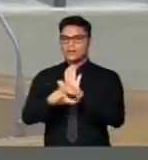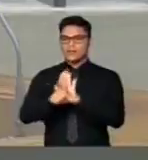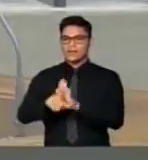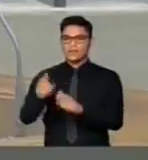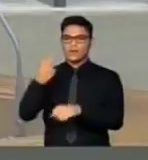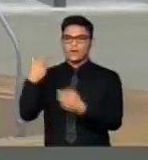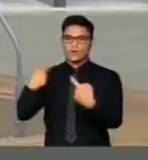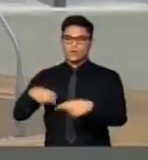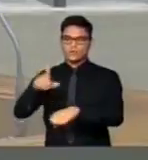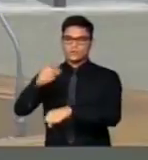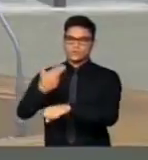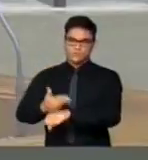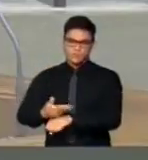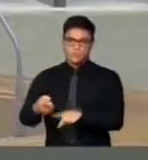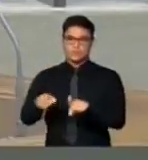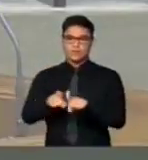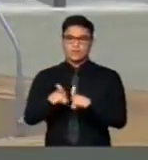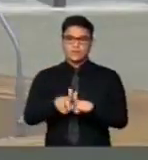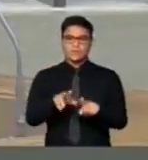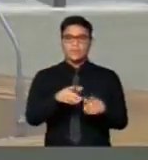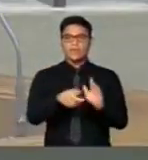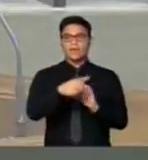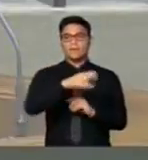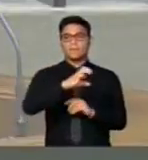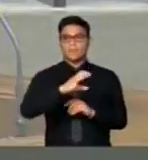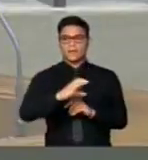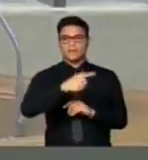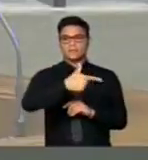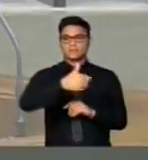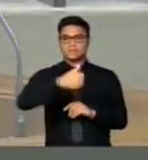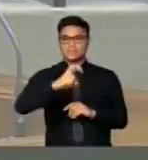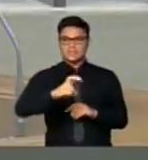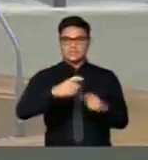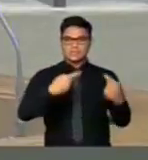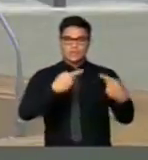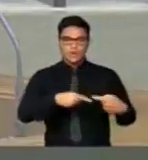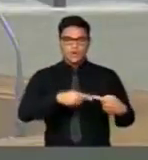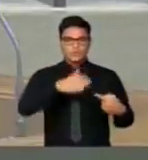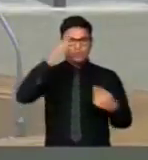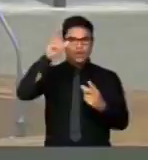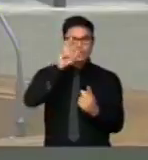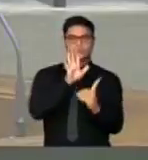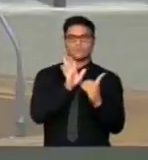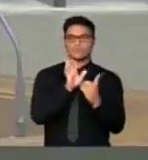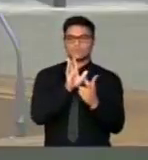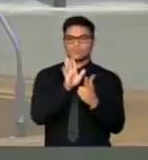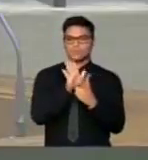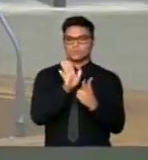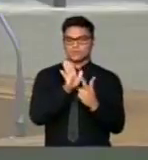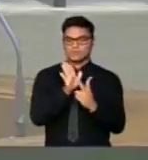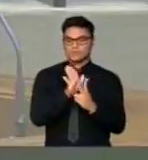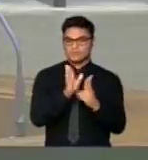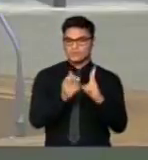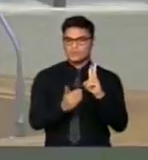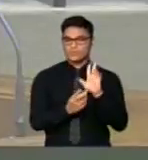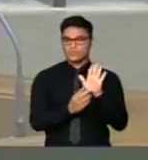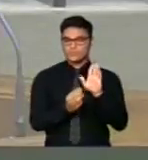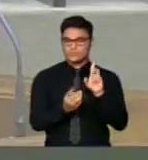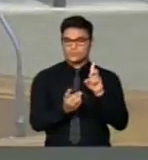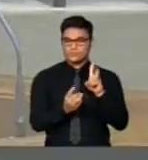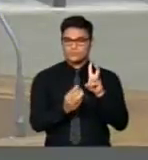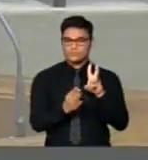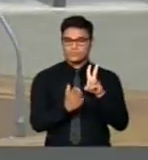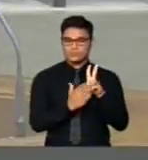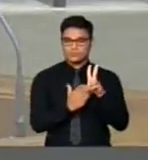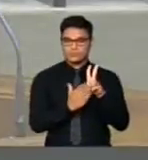PEC 215, que nega aos índios suas terras tradicionais e fomenta a violência. Os povos indígenas denunciam